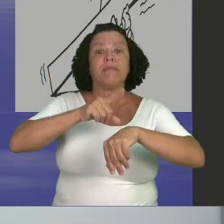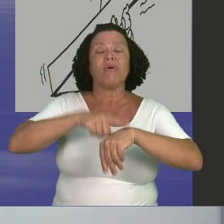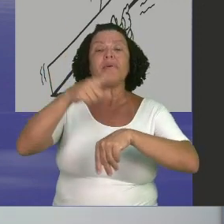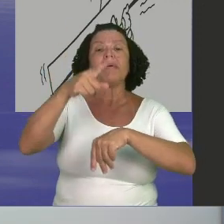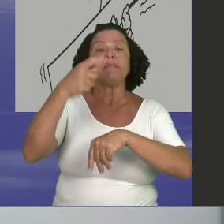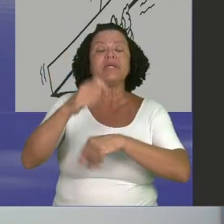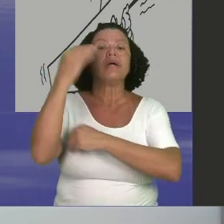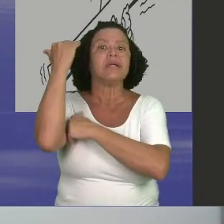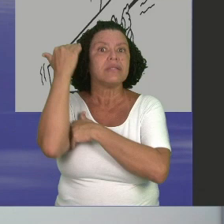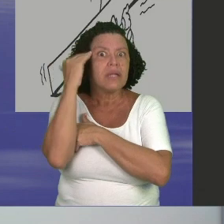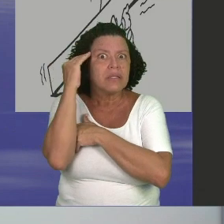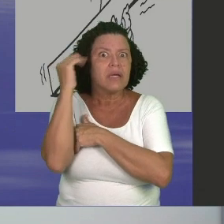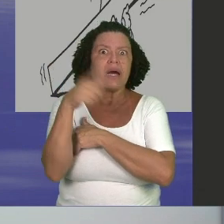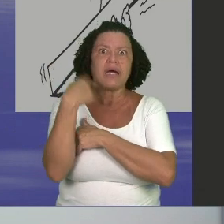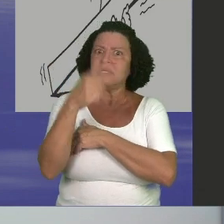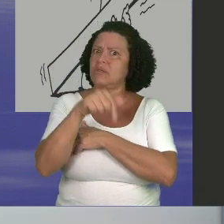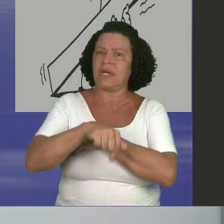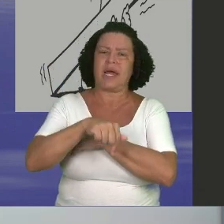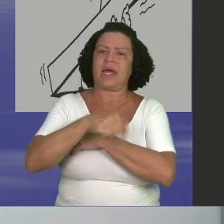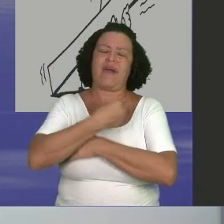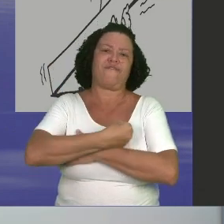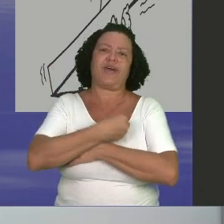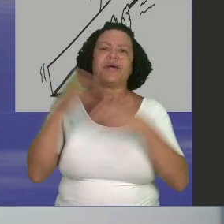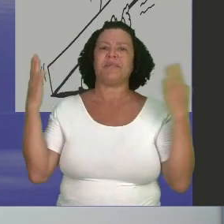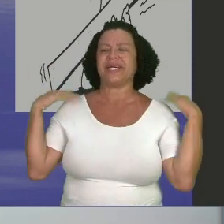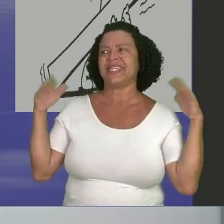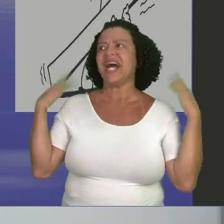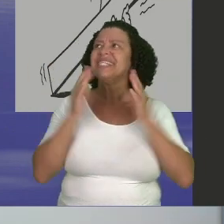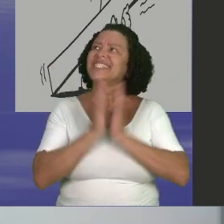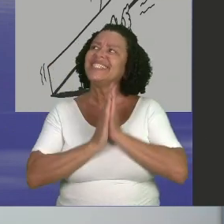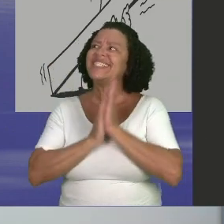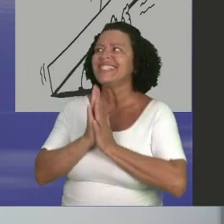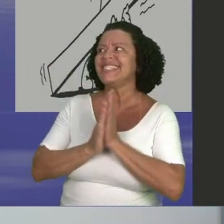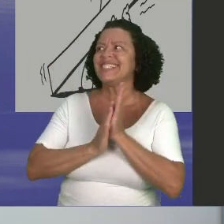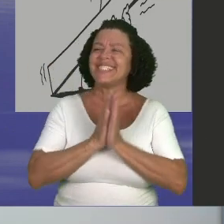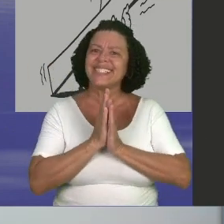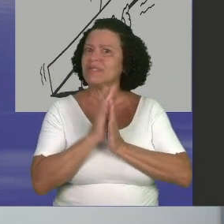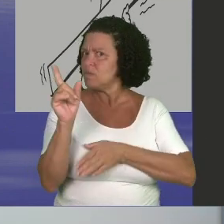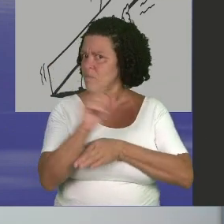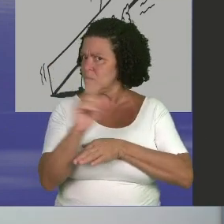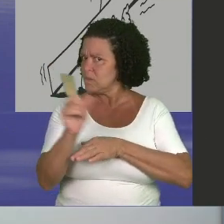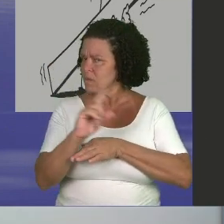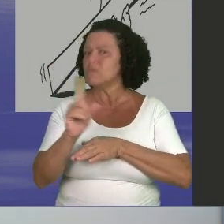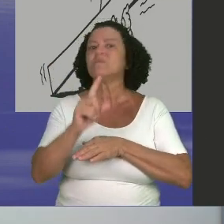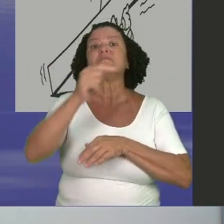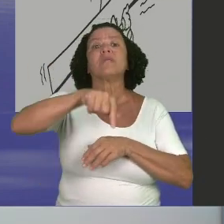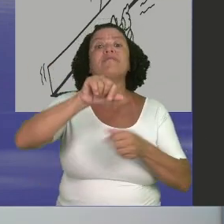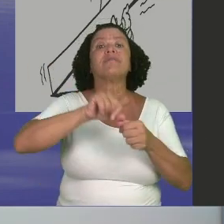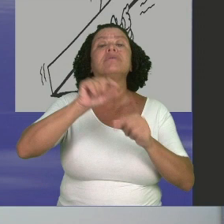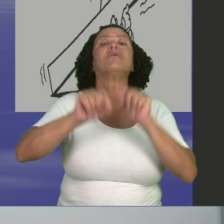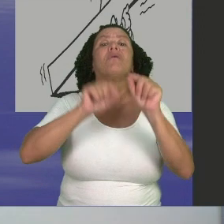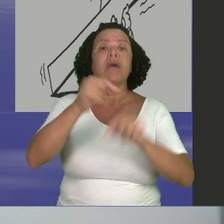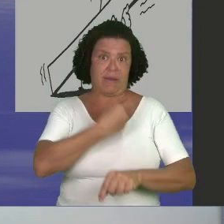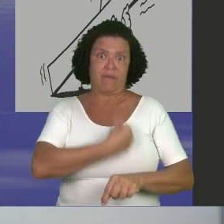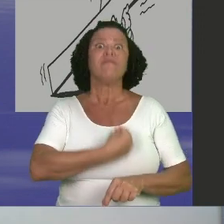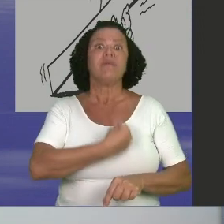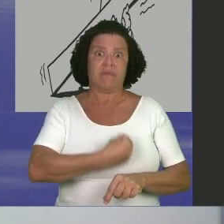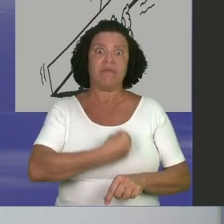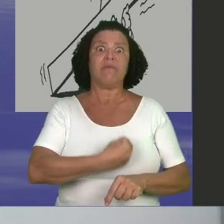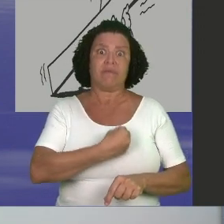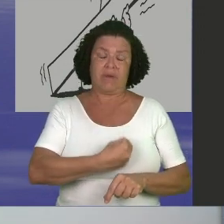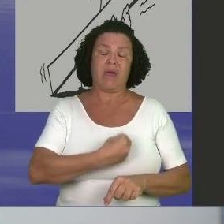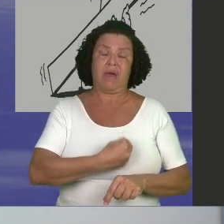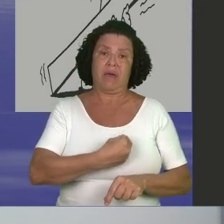entender que não estamos aqui nessa vida a passeio, não estamos aqui para viver, curtir.